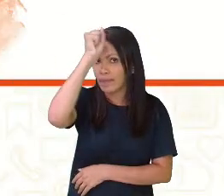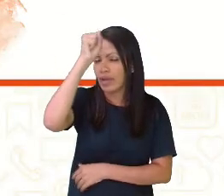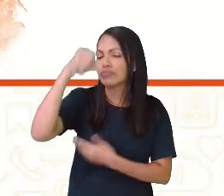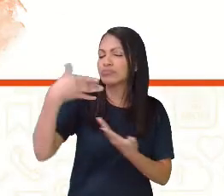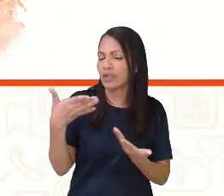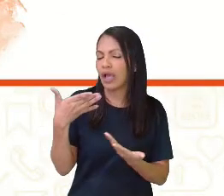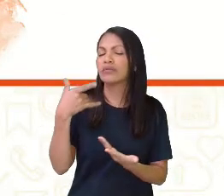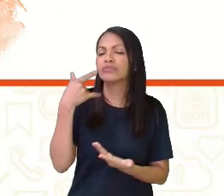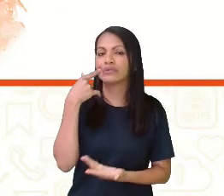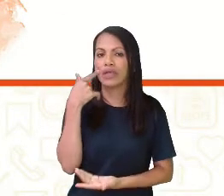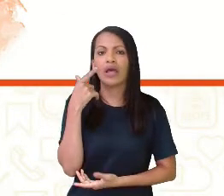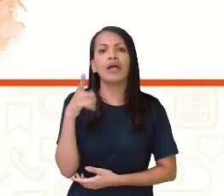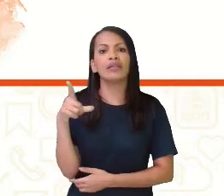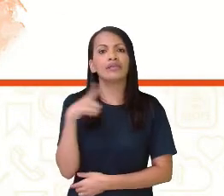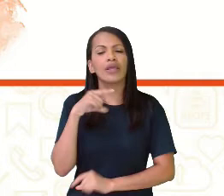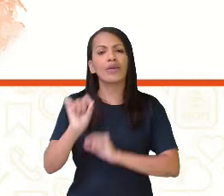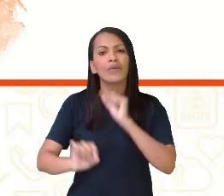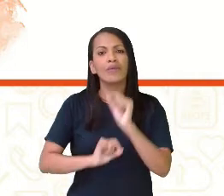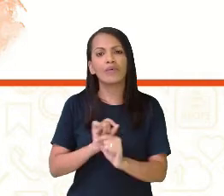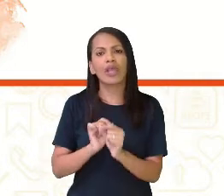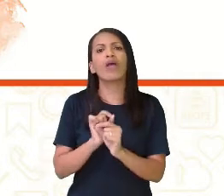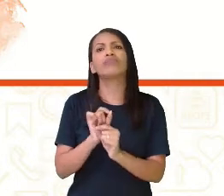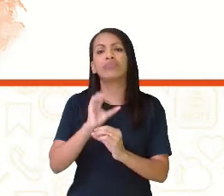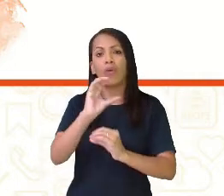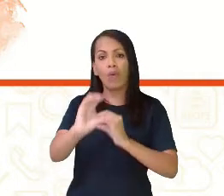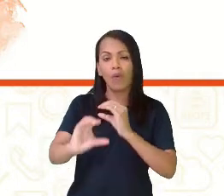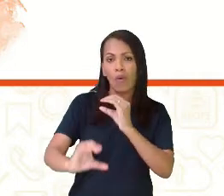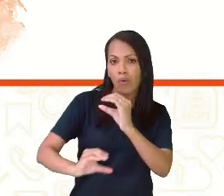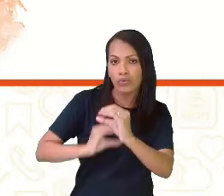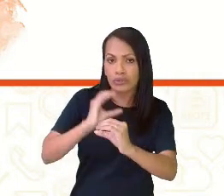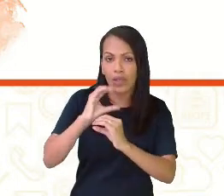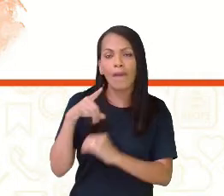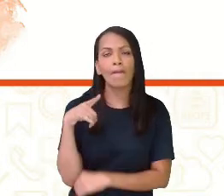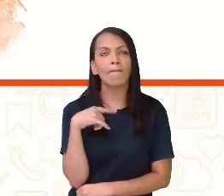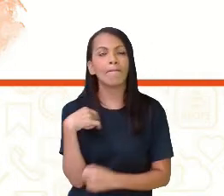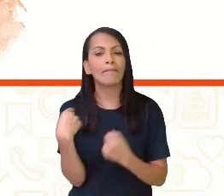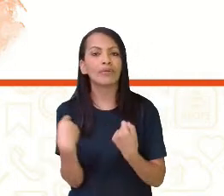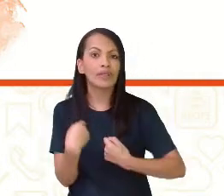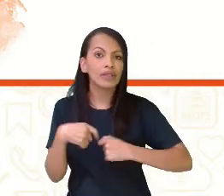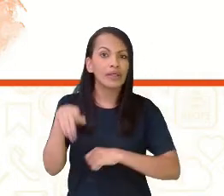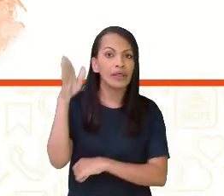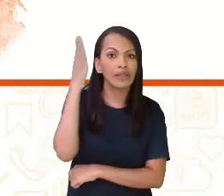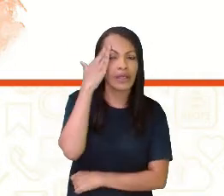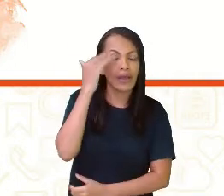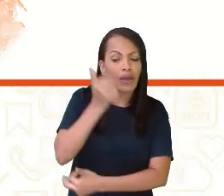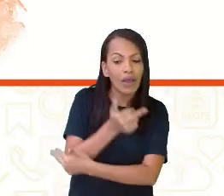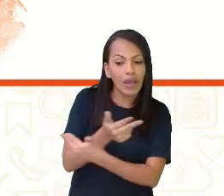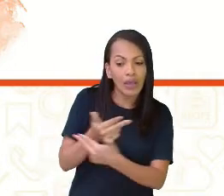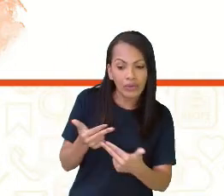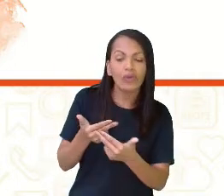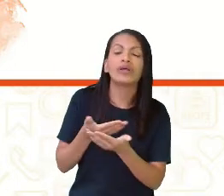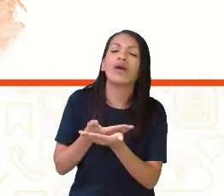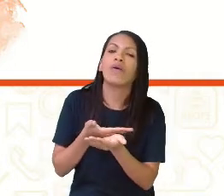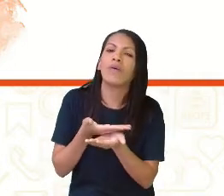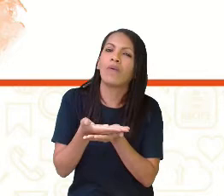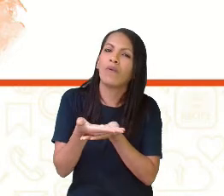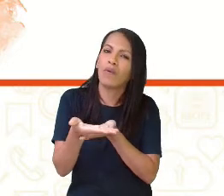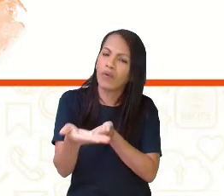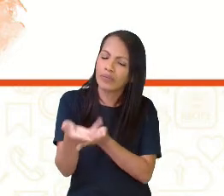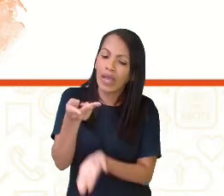Então, a gente tem um ciclo avaliativo, né? A gente precisa entender que as coisas começam, né? As